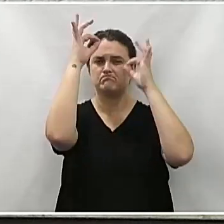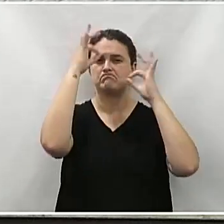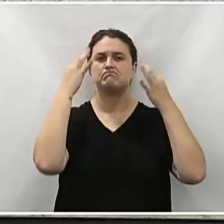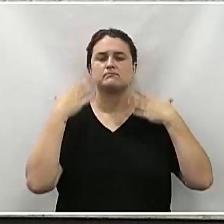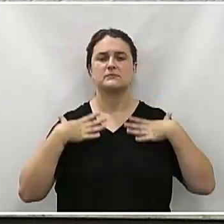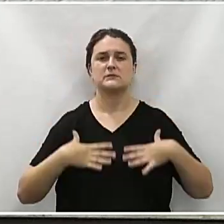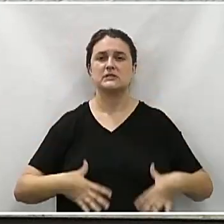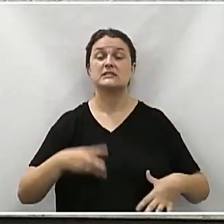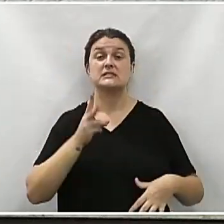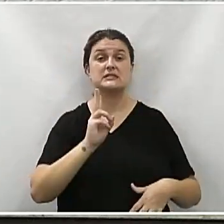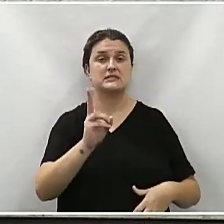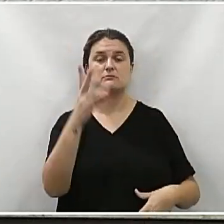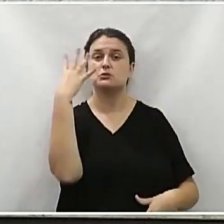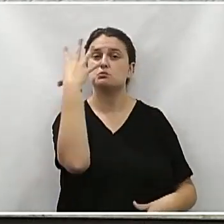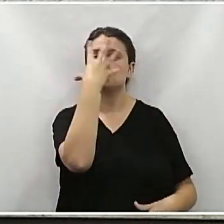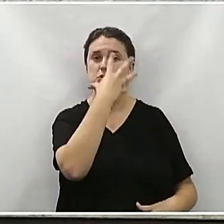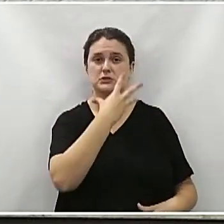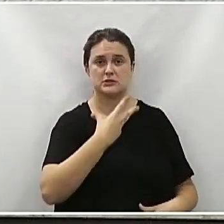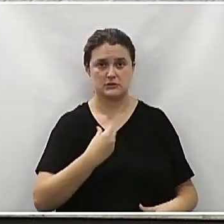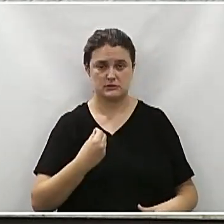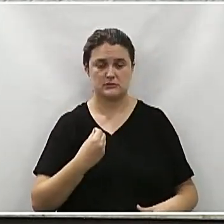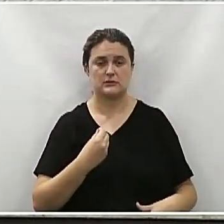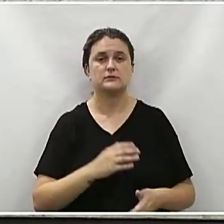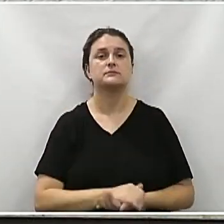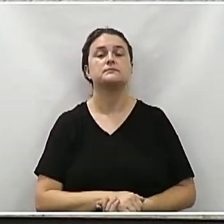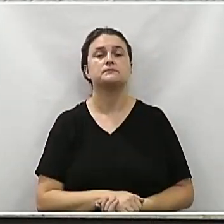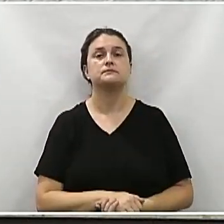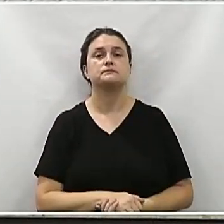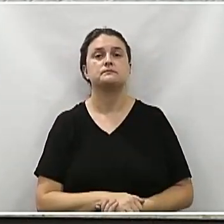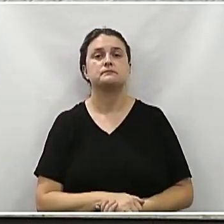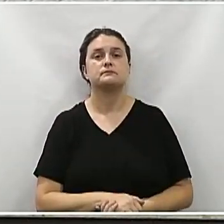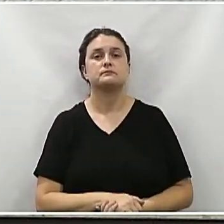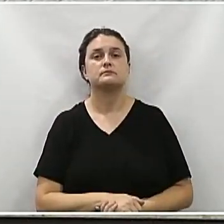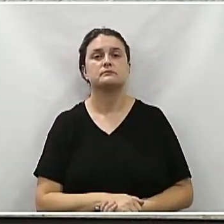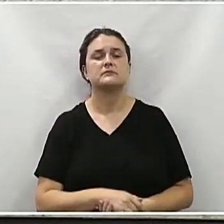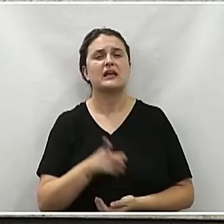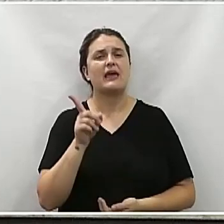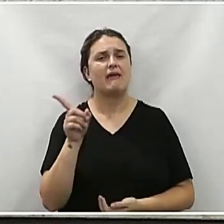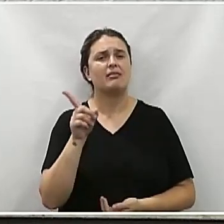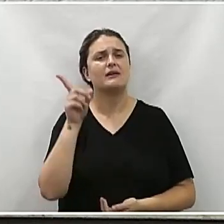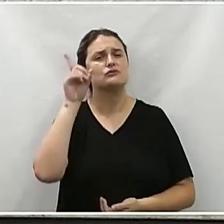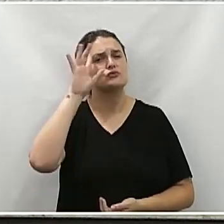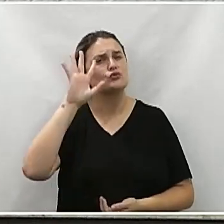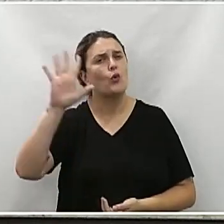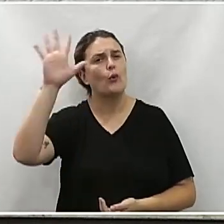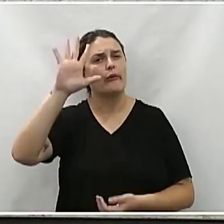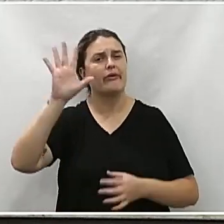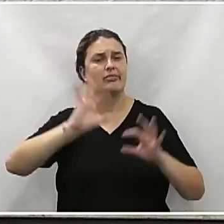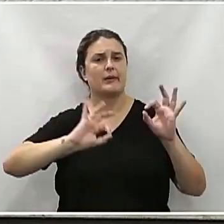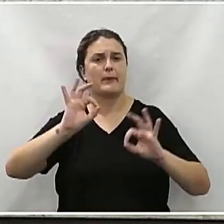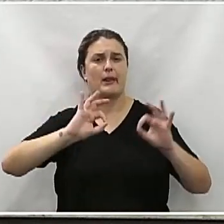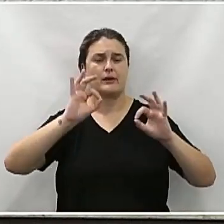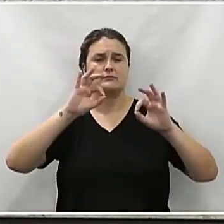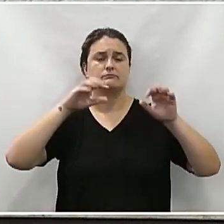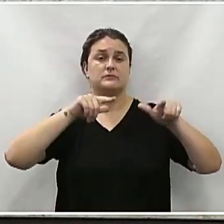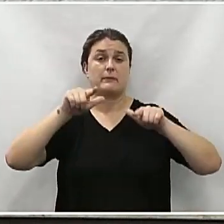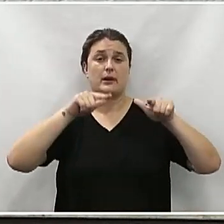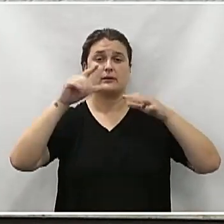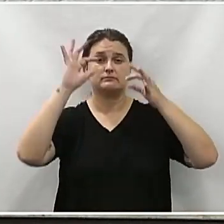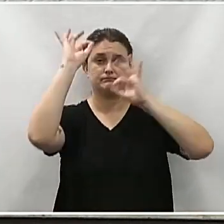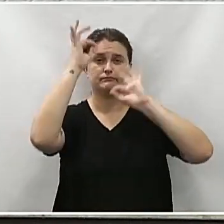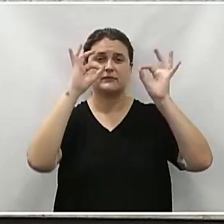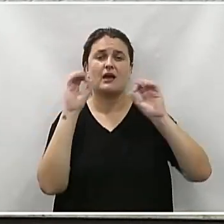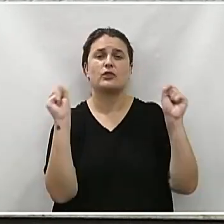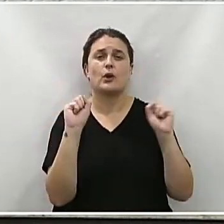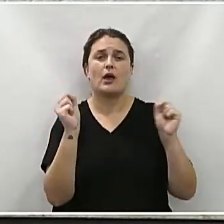fazia questões de estar sempre bonita e bem apresentável e sonhava trabalhar com estética, apreciava a